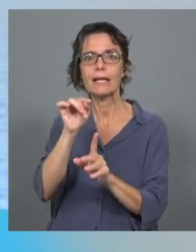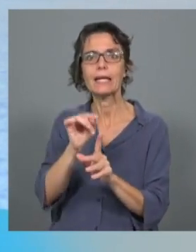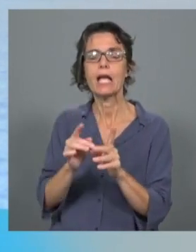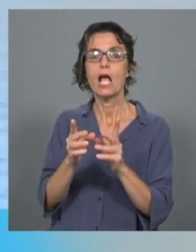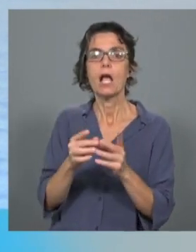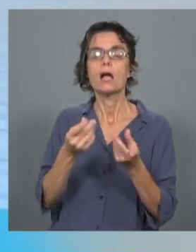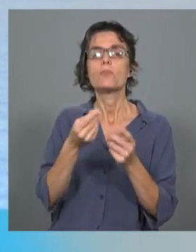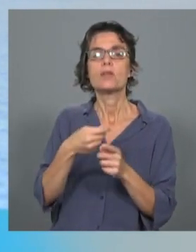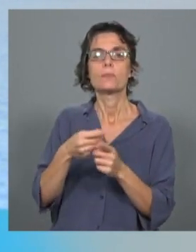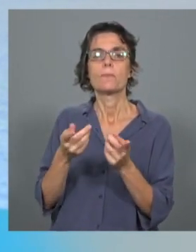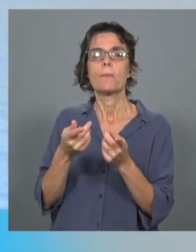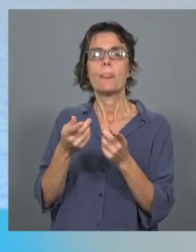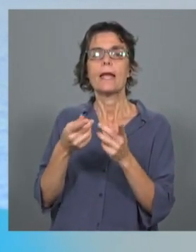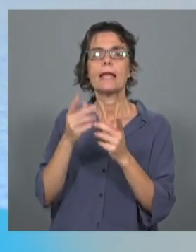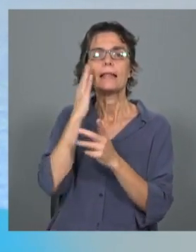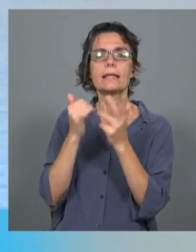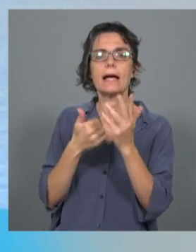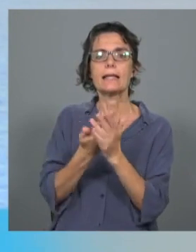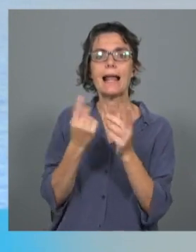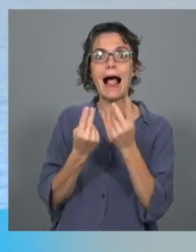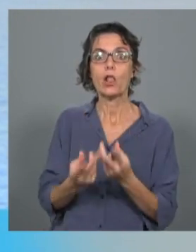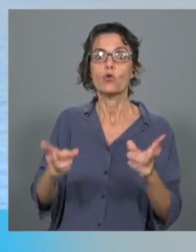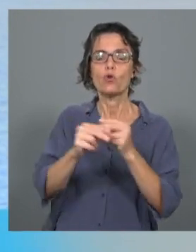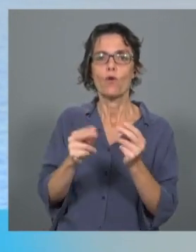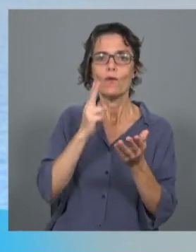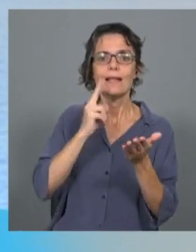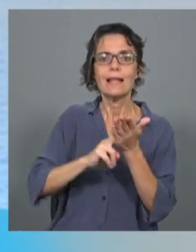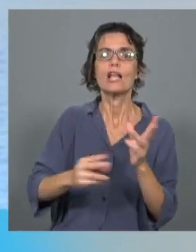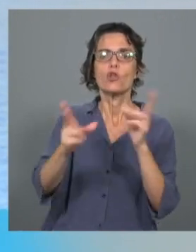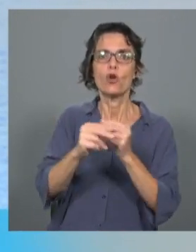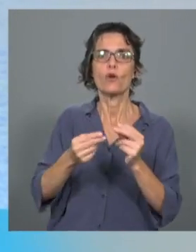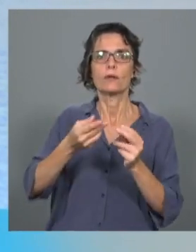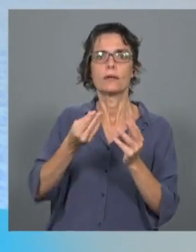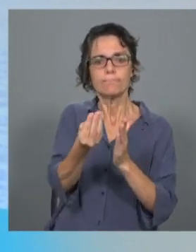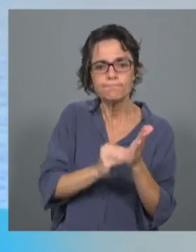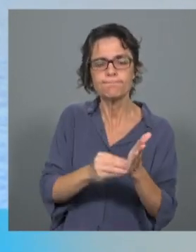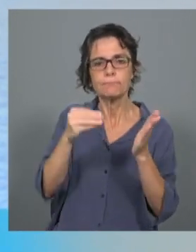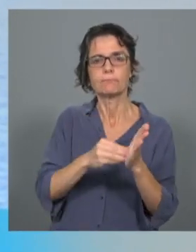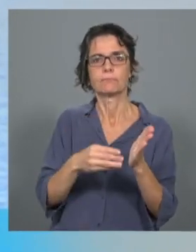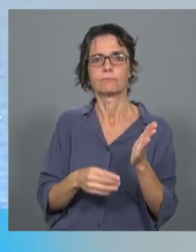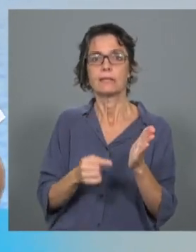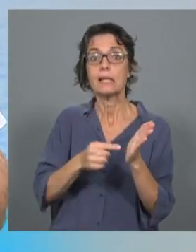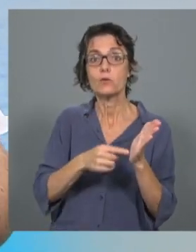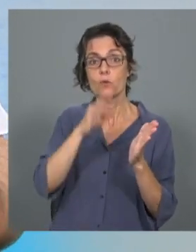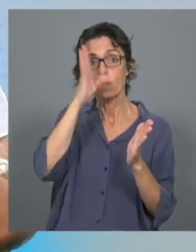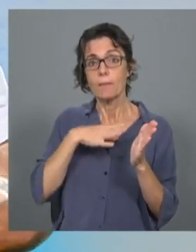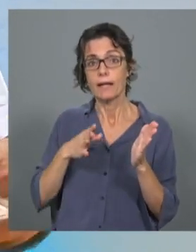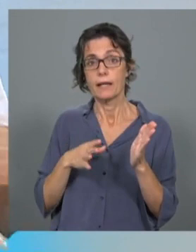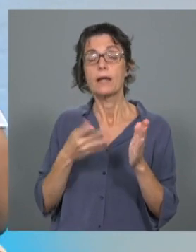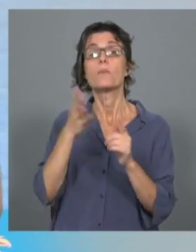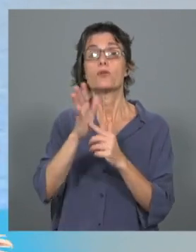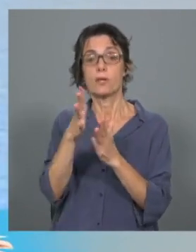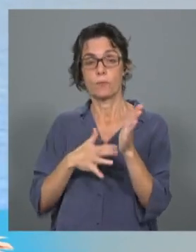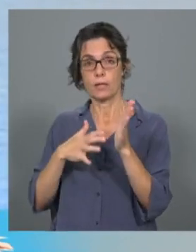de cartas, realidades diferentes, ou usar o diferente. E o Papa Francisco, por exemplo, na Fratelli